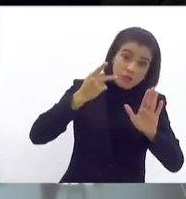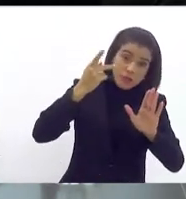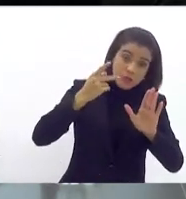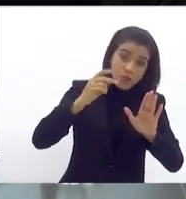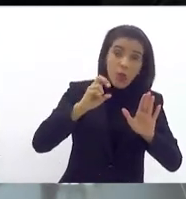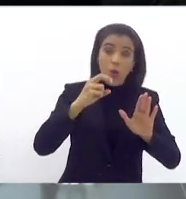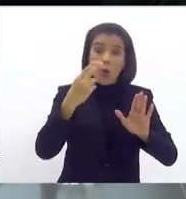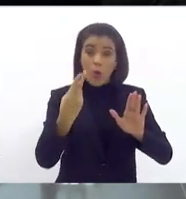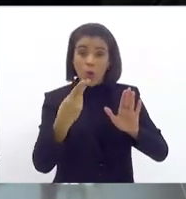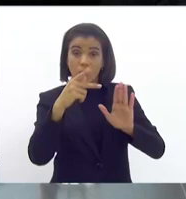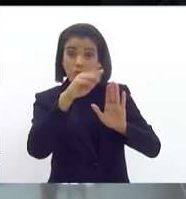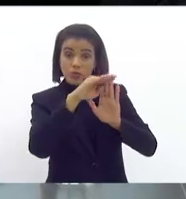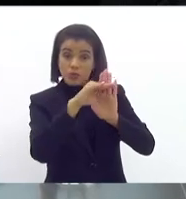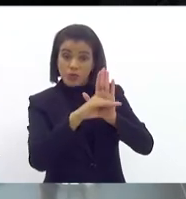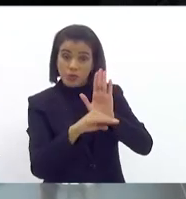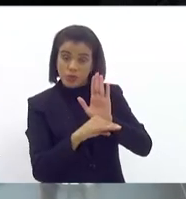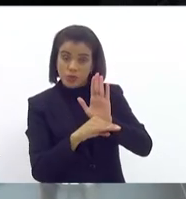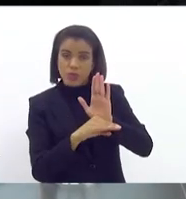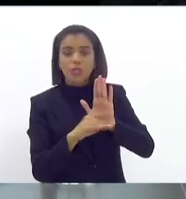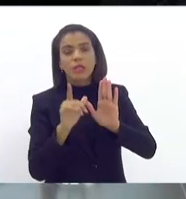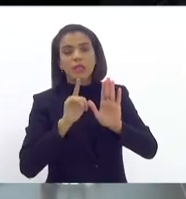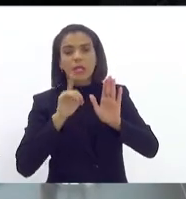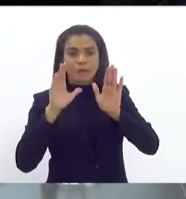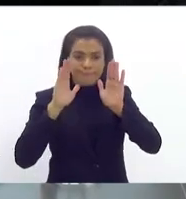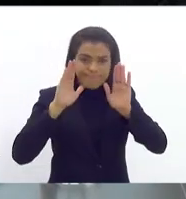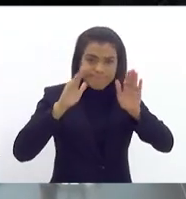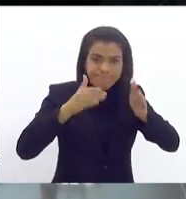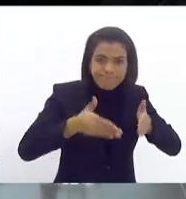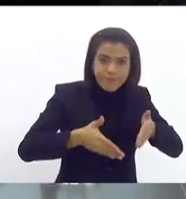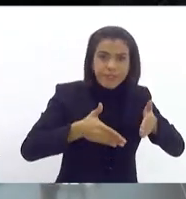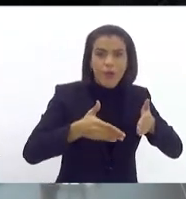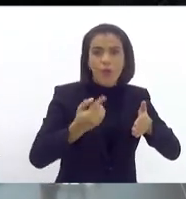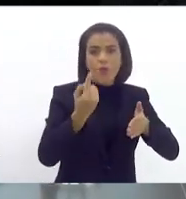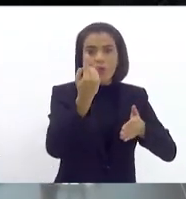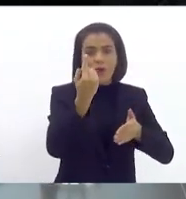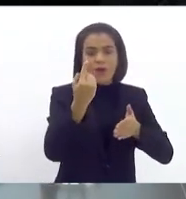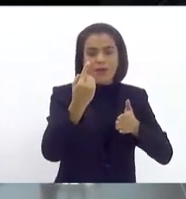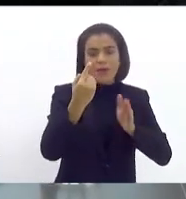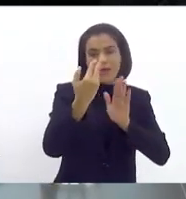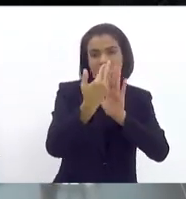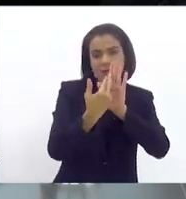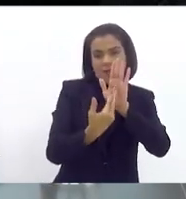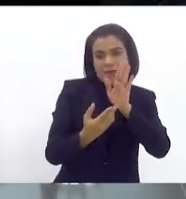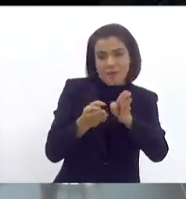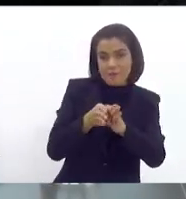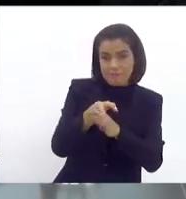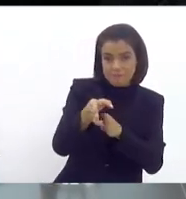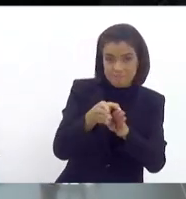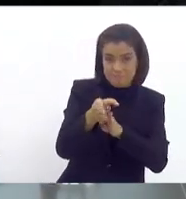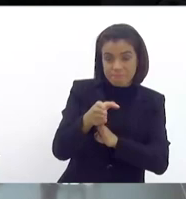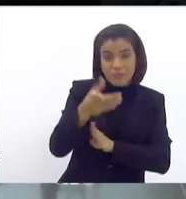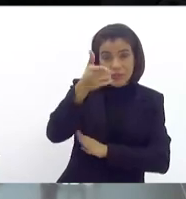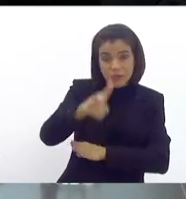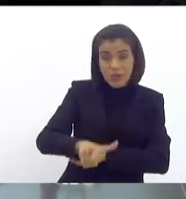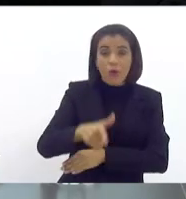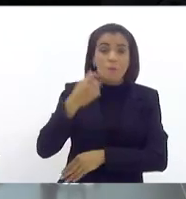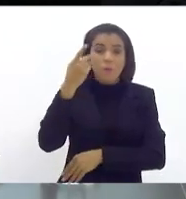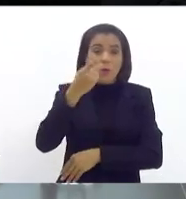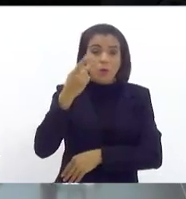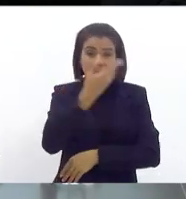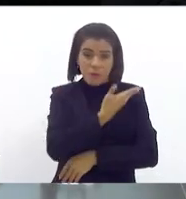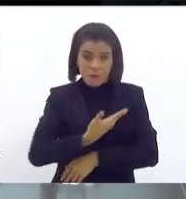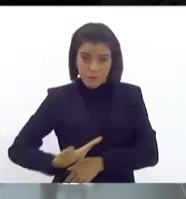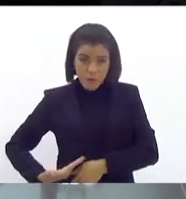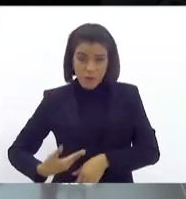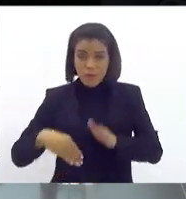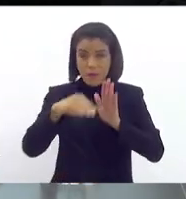de programa, pode ter uma específica regulamentando, né? Porque, eu volto a dizer, políticas públicas,